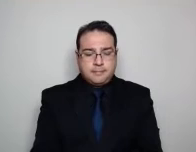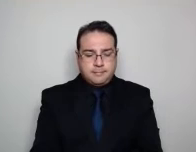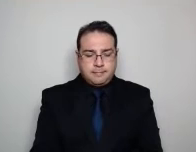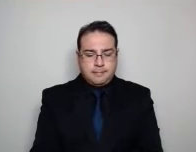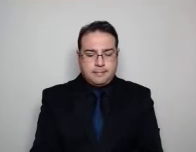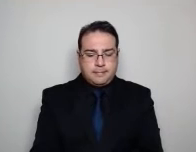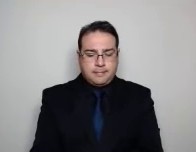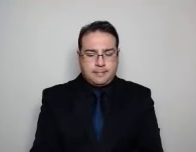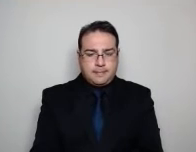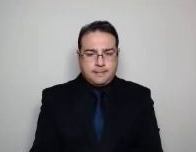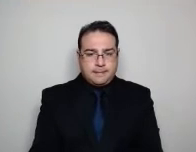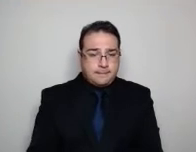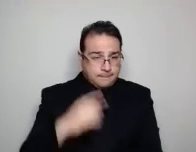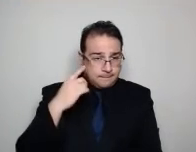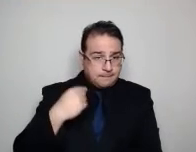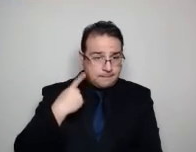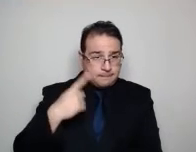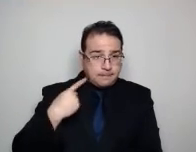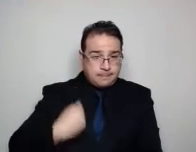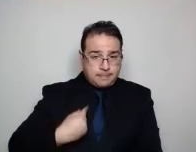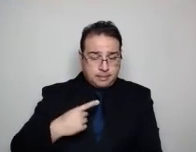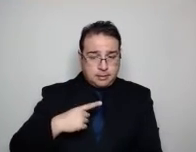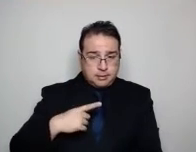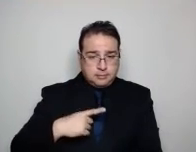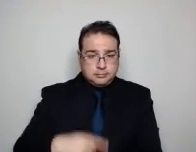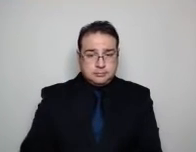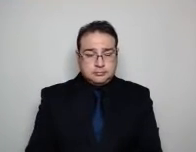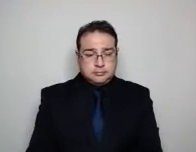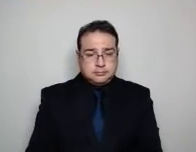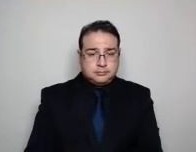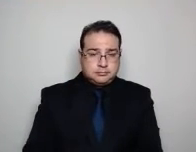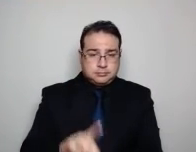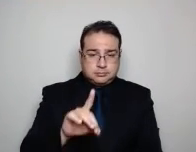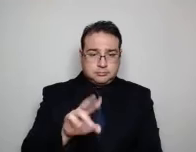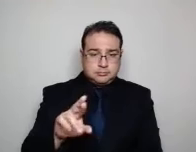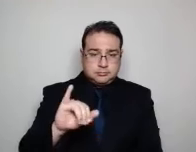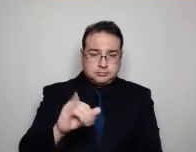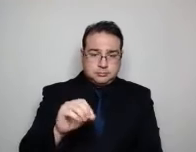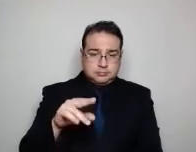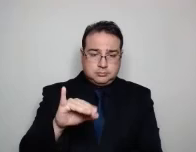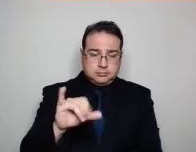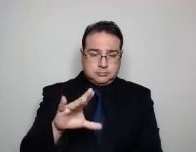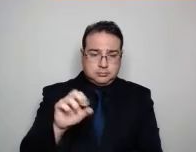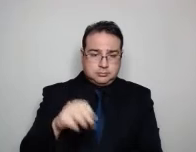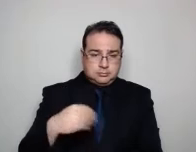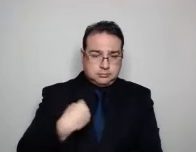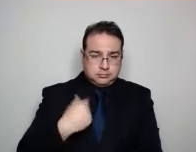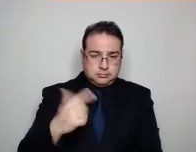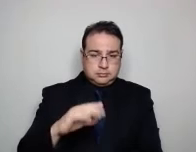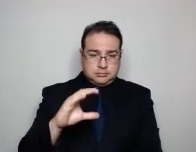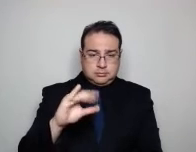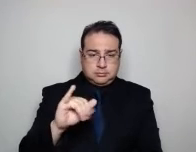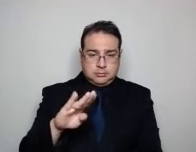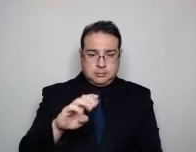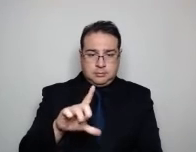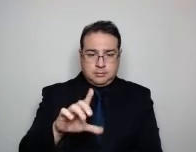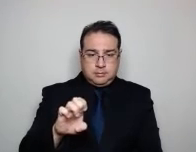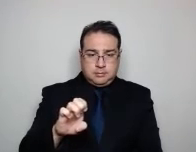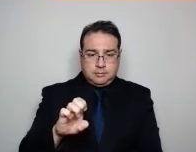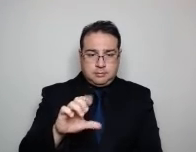O advogado está presente, advogada? Doutor Janilson não está presente. Doutora Cibele.